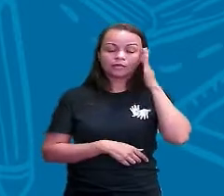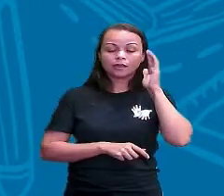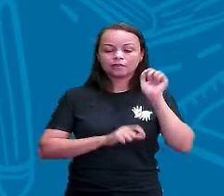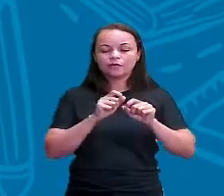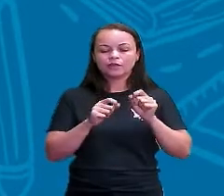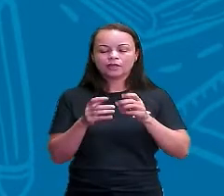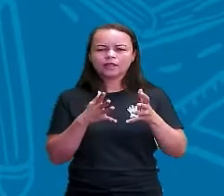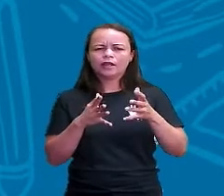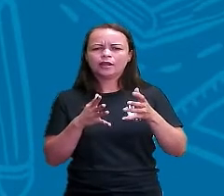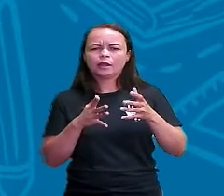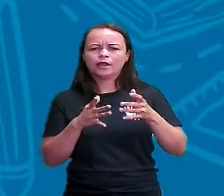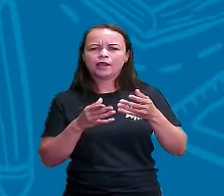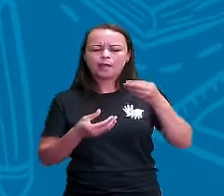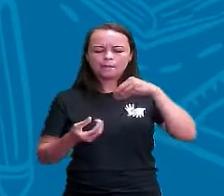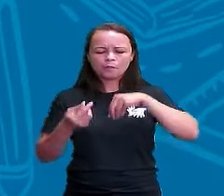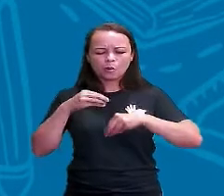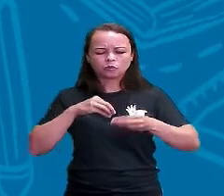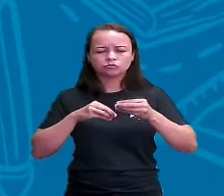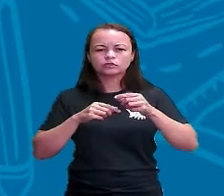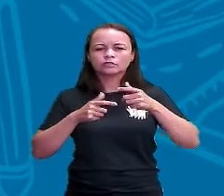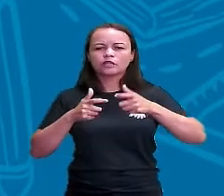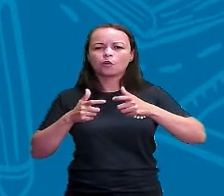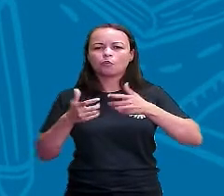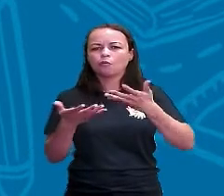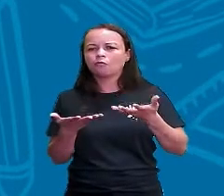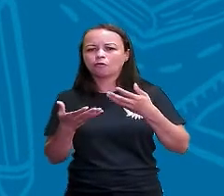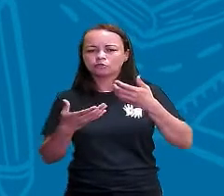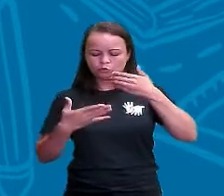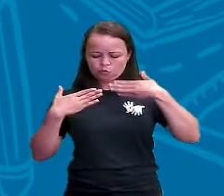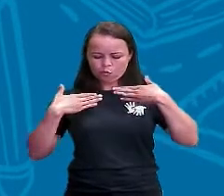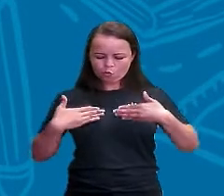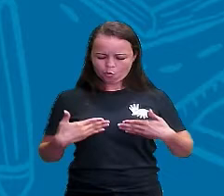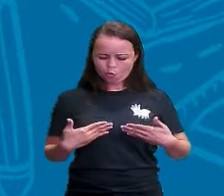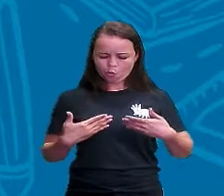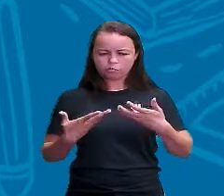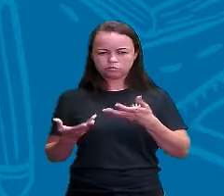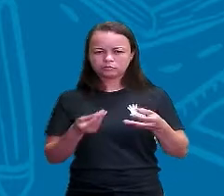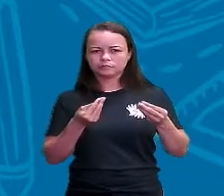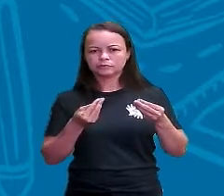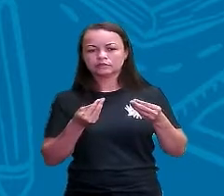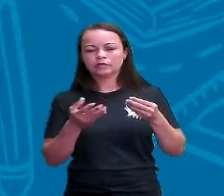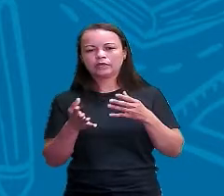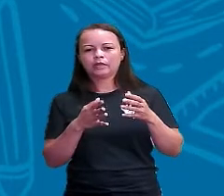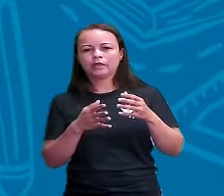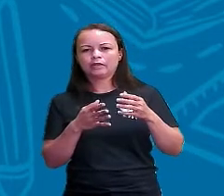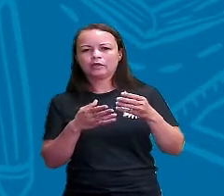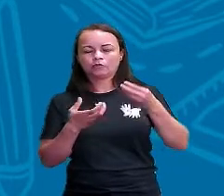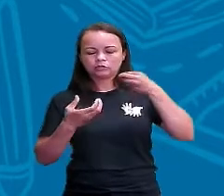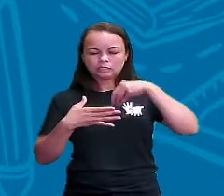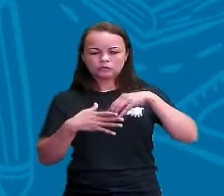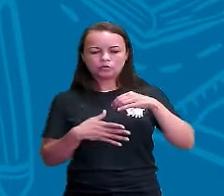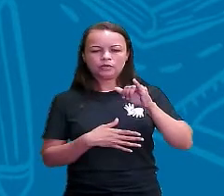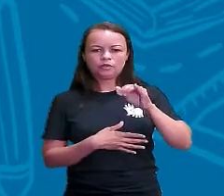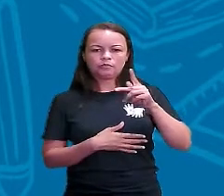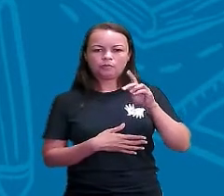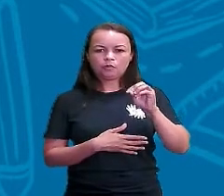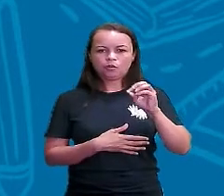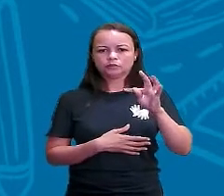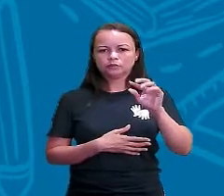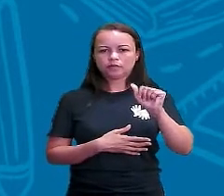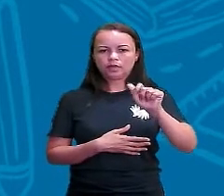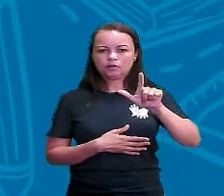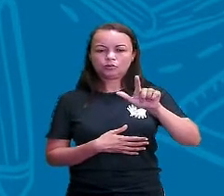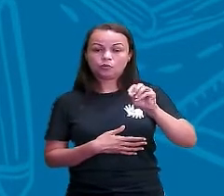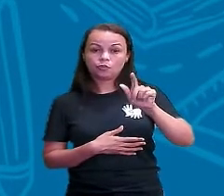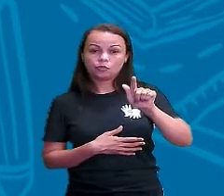Ela é produzida onde, gente? Ela é considerada um hormônio, é produzida lá na região do hipotálamo, tá? E ela é levada